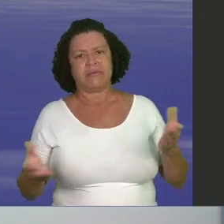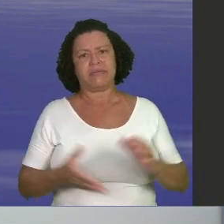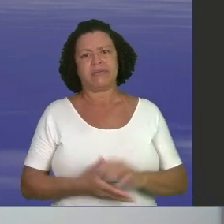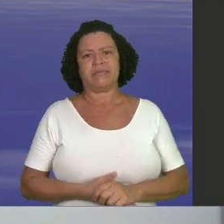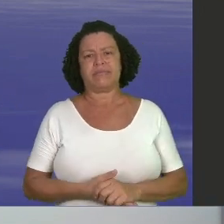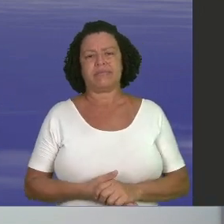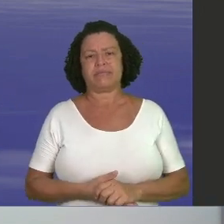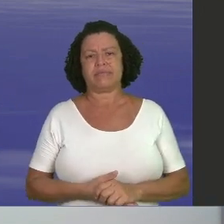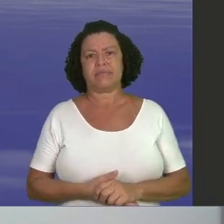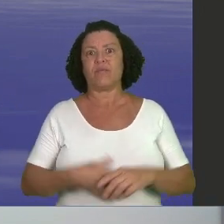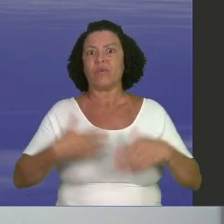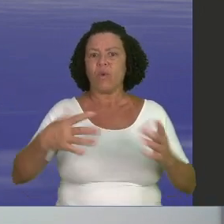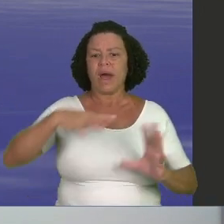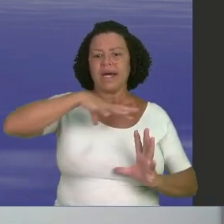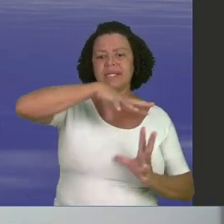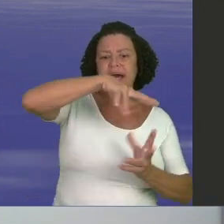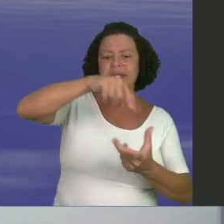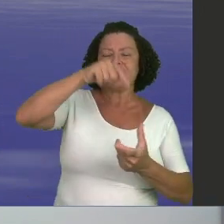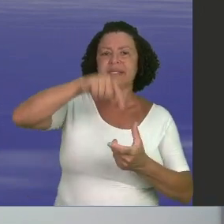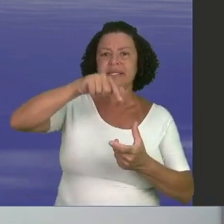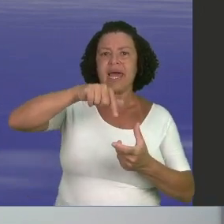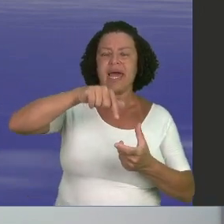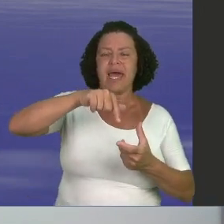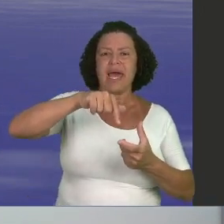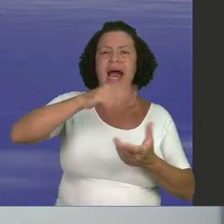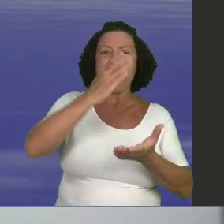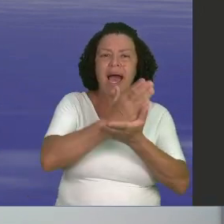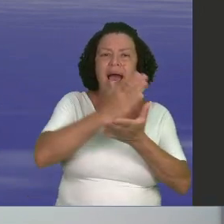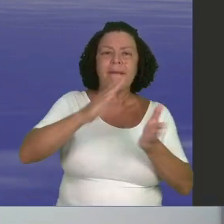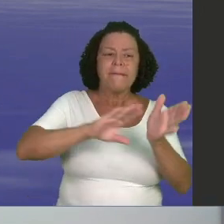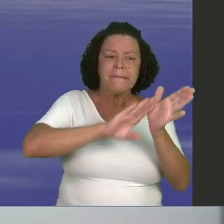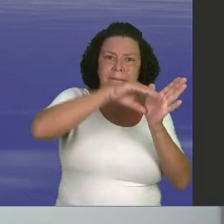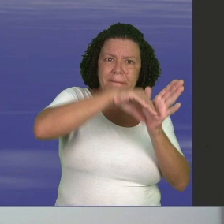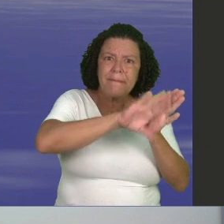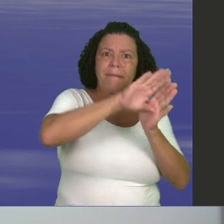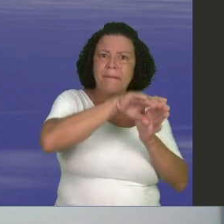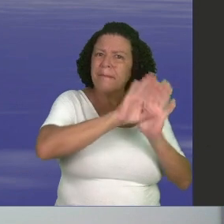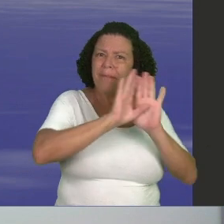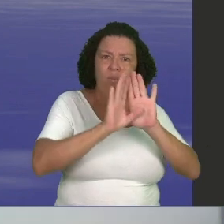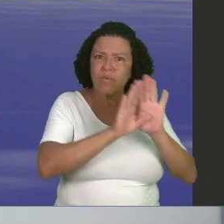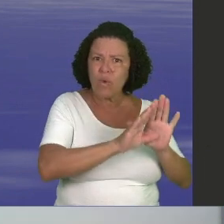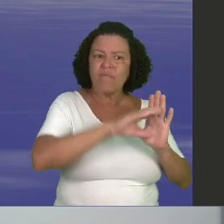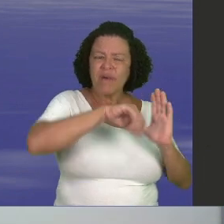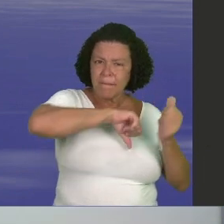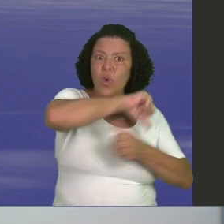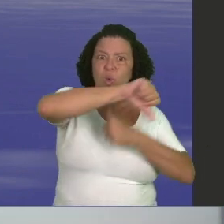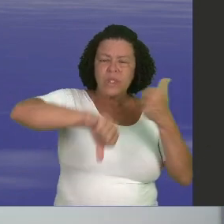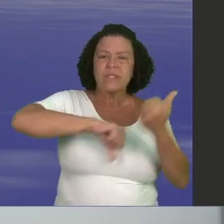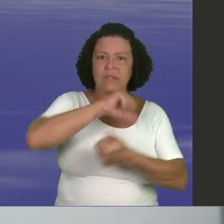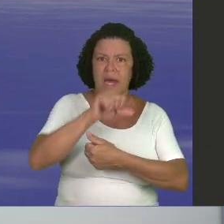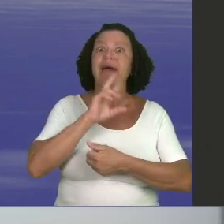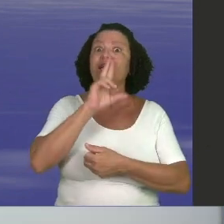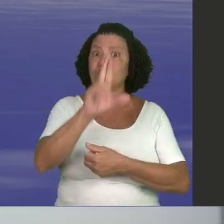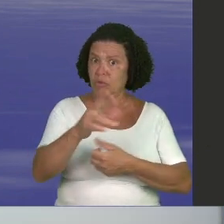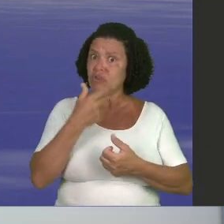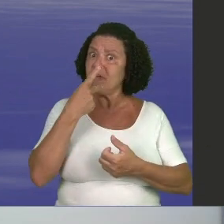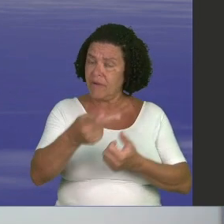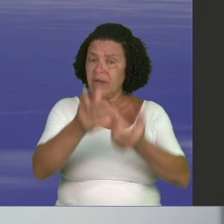Quando a Terra deixará de ser um planeta de expiação e provas, né? A gente já tá, essa resposta eu já dei.